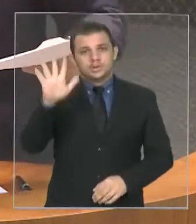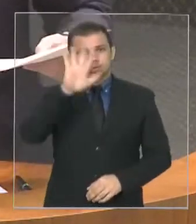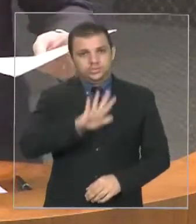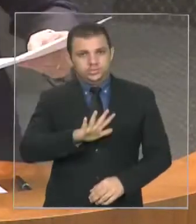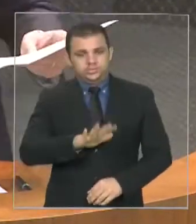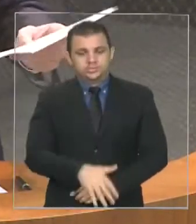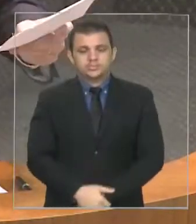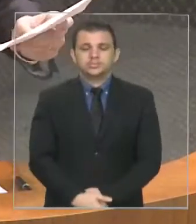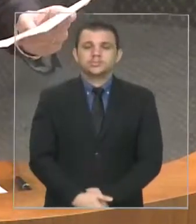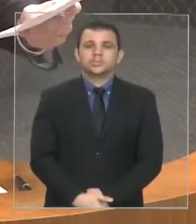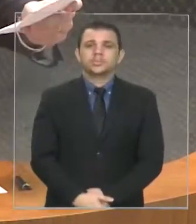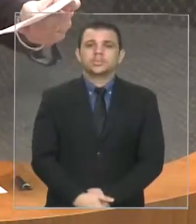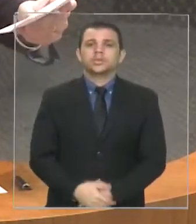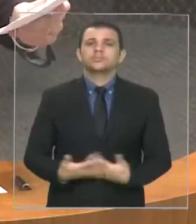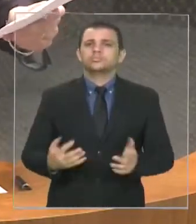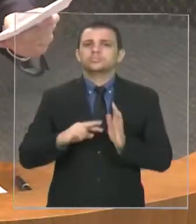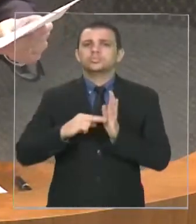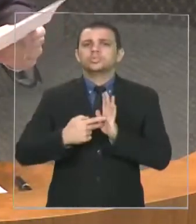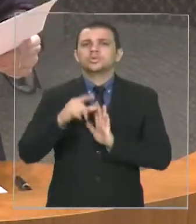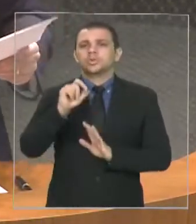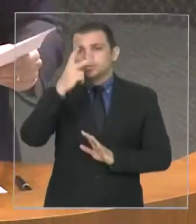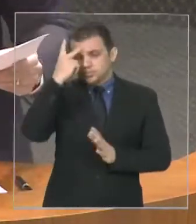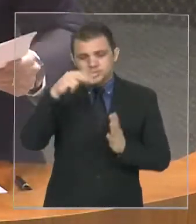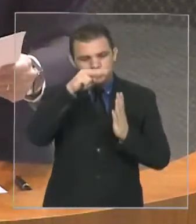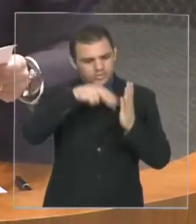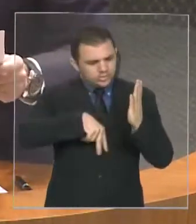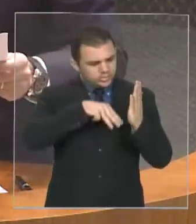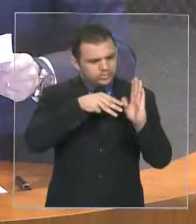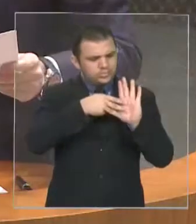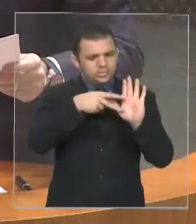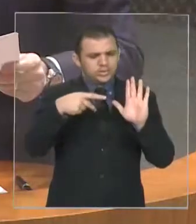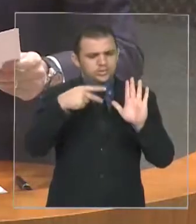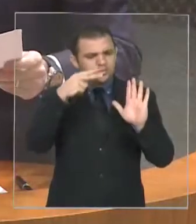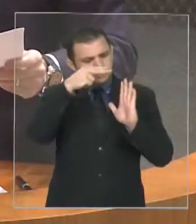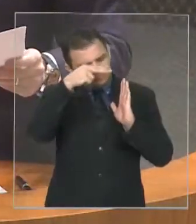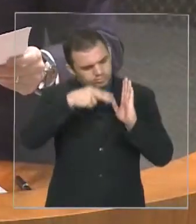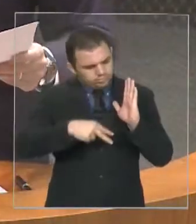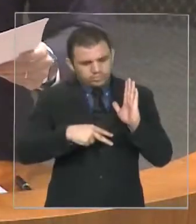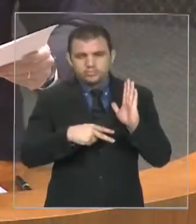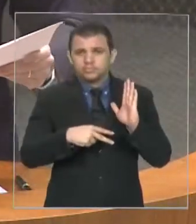aquele que está lendo aqui a medida provisória, que lê a ementa